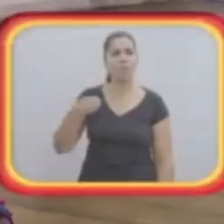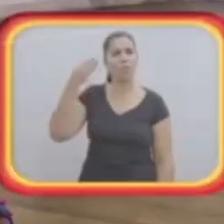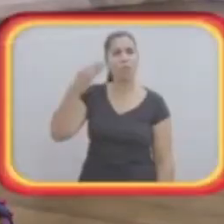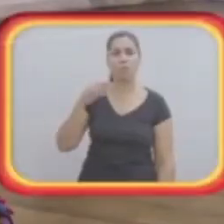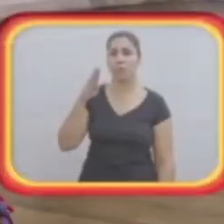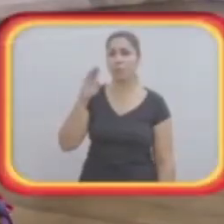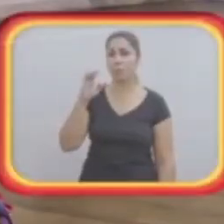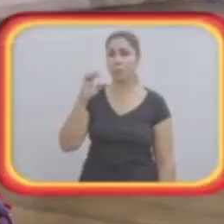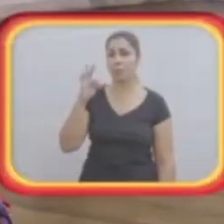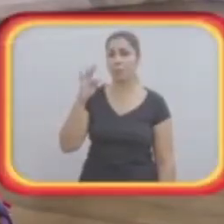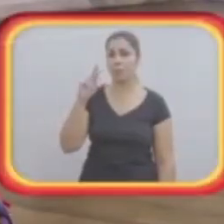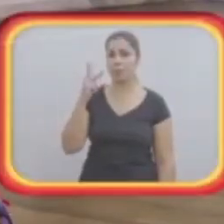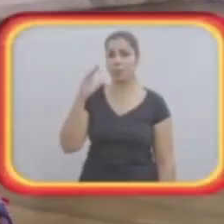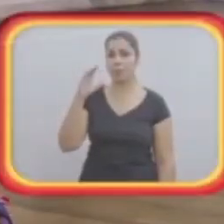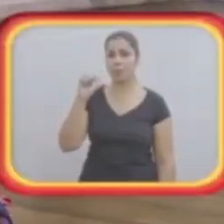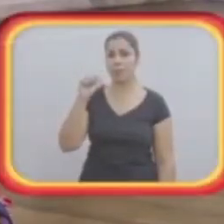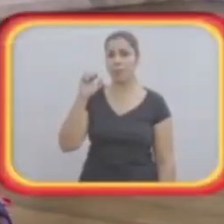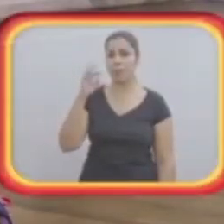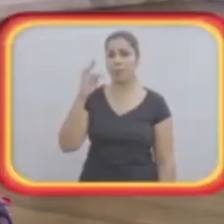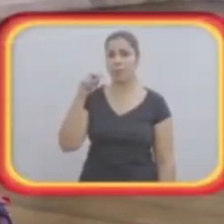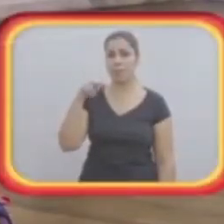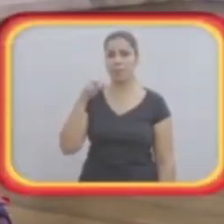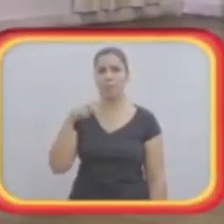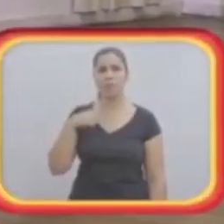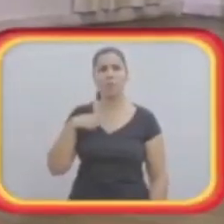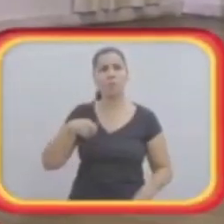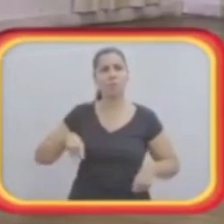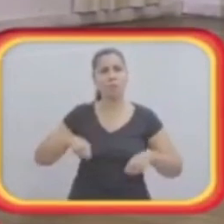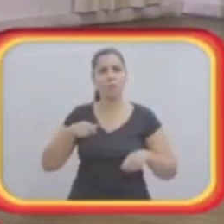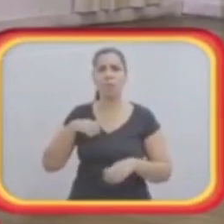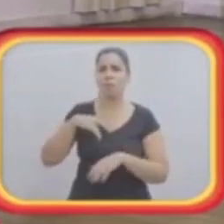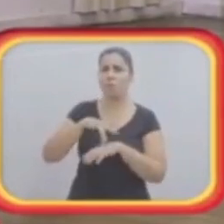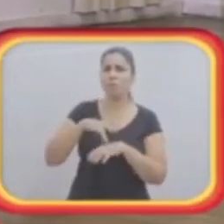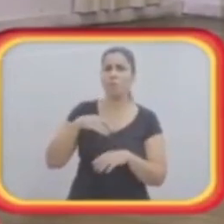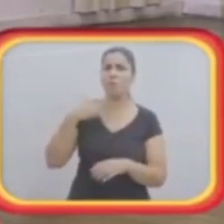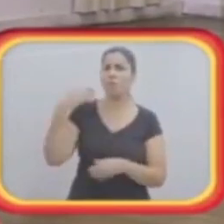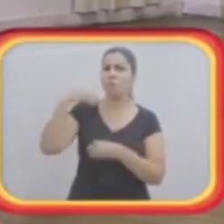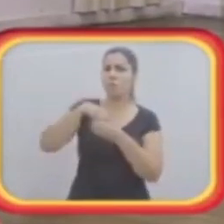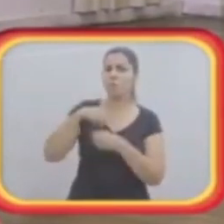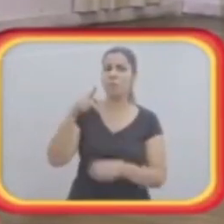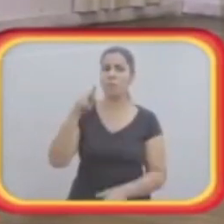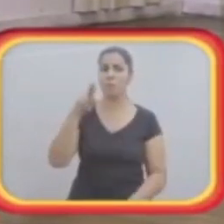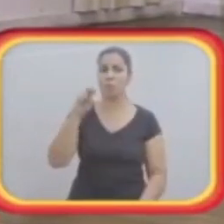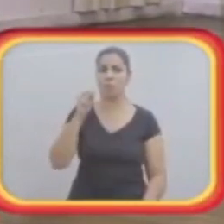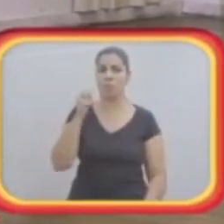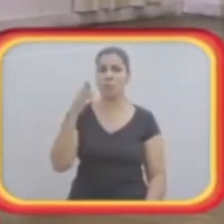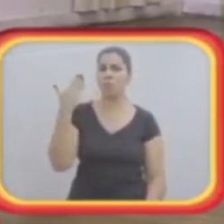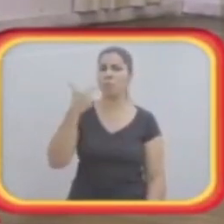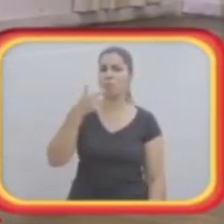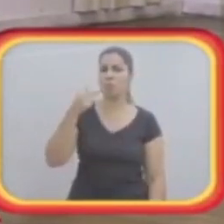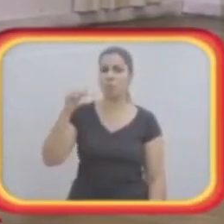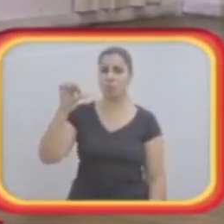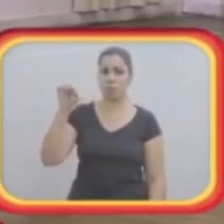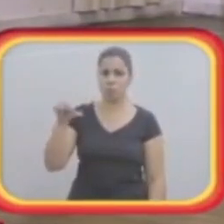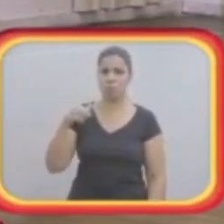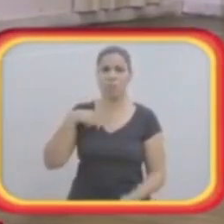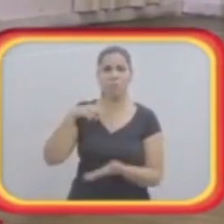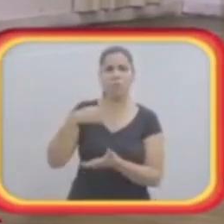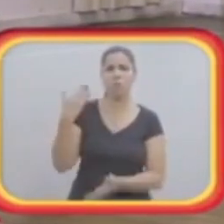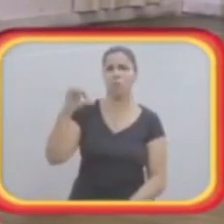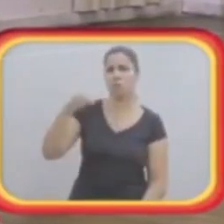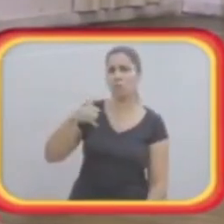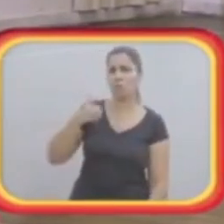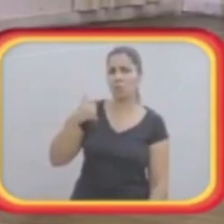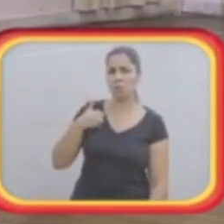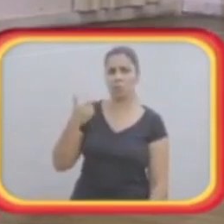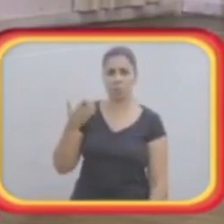Sou Beth Caetano, sou cadeirante, sou bailarina, faço parte da Pulsar desde 2009, danço desde os